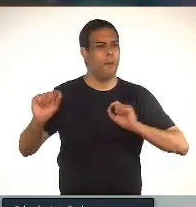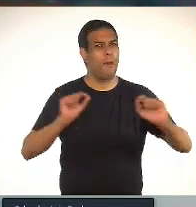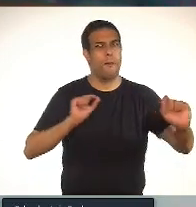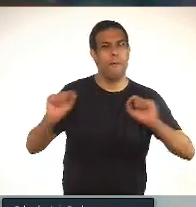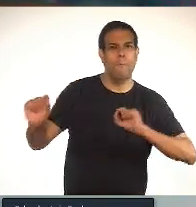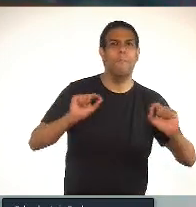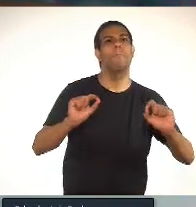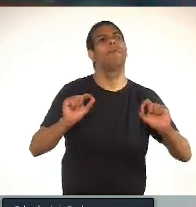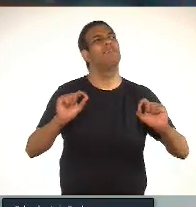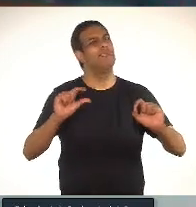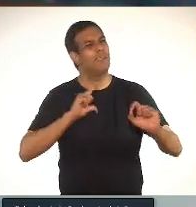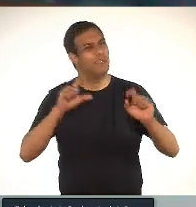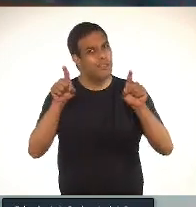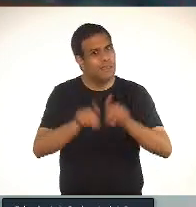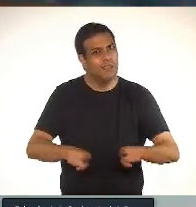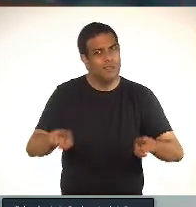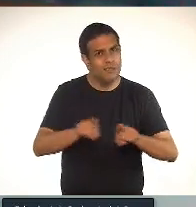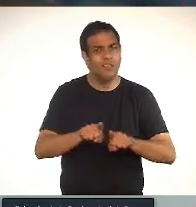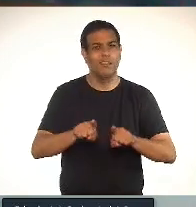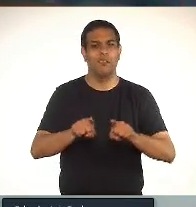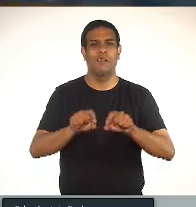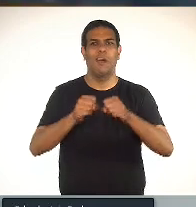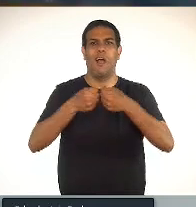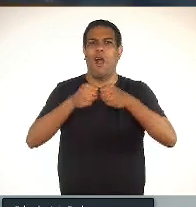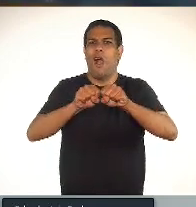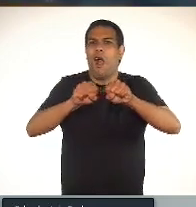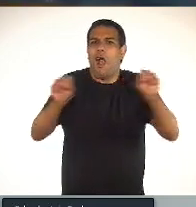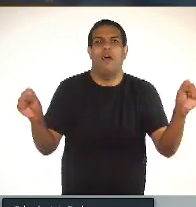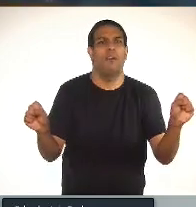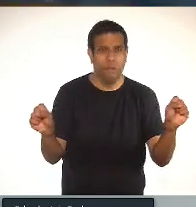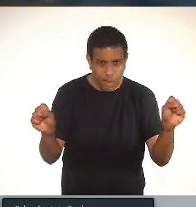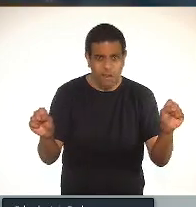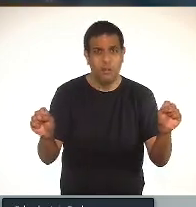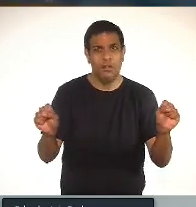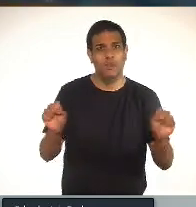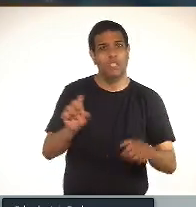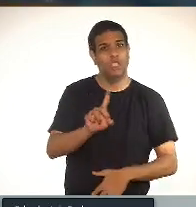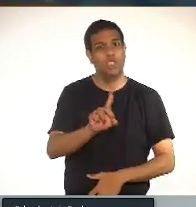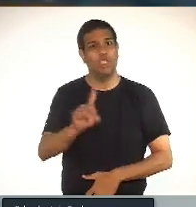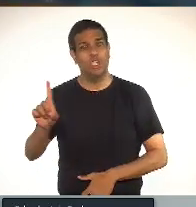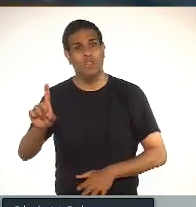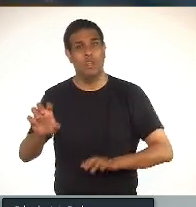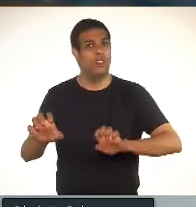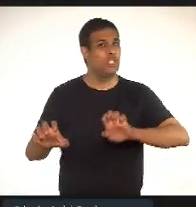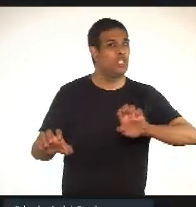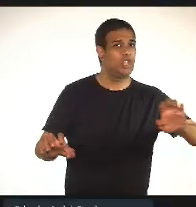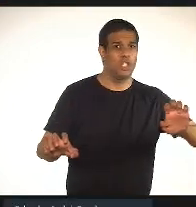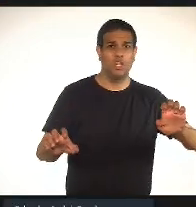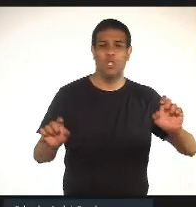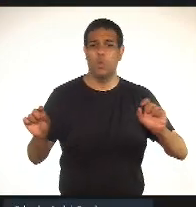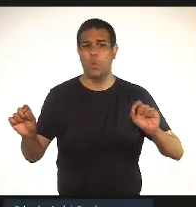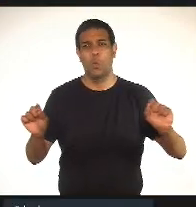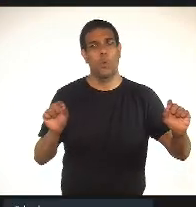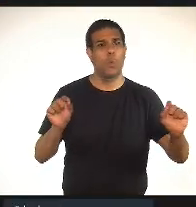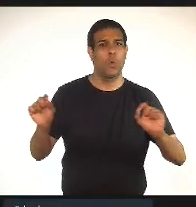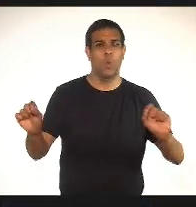que pregam a ruptura do sistema, tanto pela direita quanto pela esquerda. Aqui, filho.